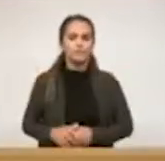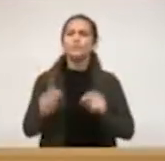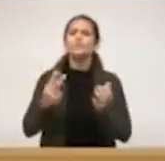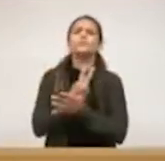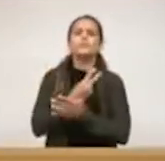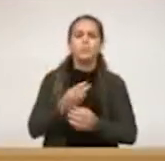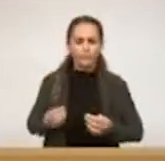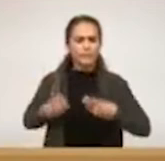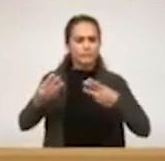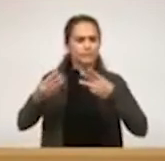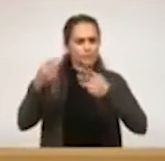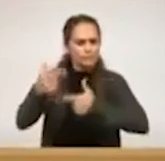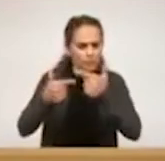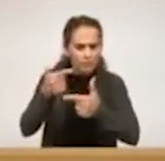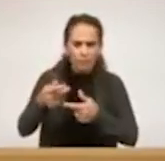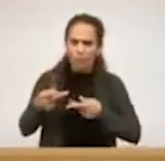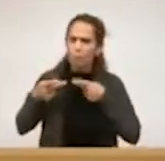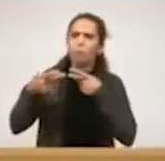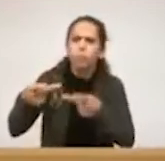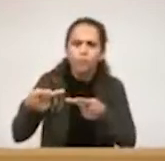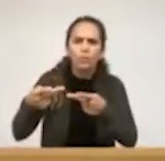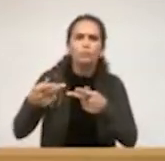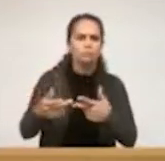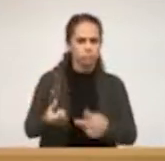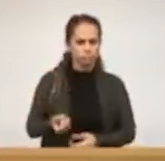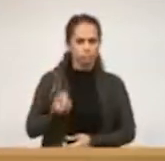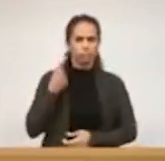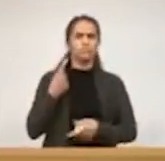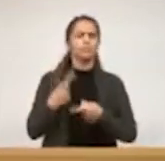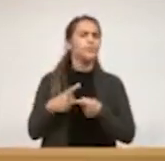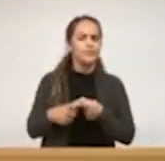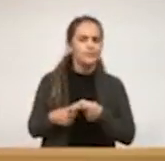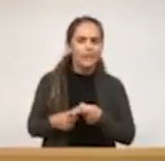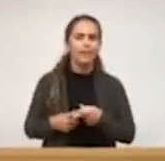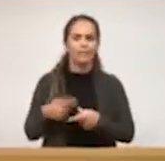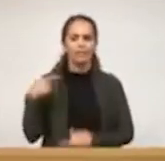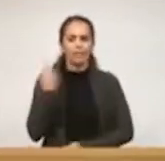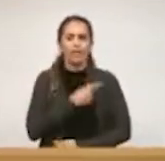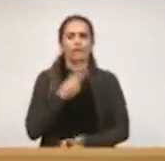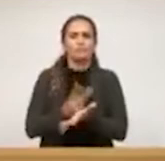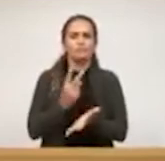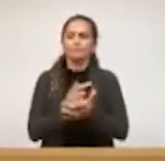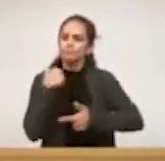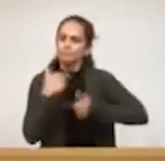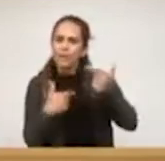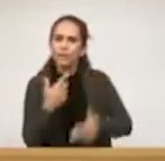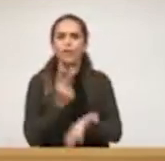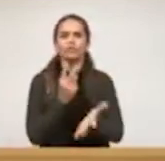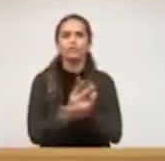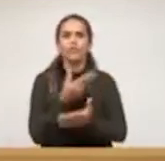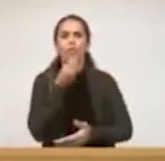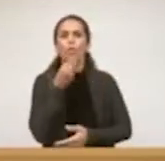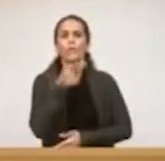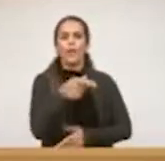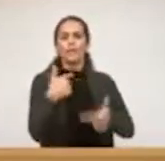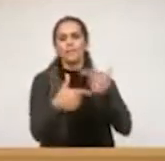do Trabalho E aí me preocupa muito uma vez que nós trabalhamos aqui sempre pela manutenção desse homem no campo